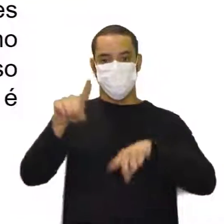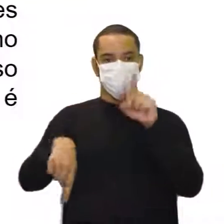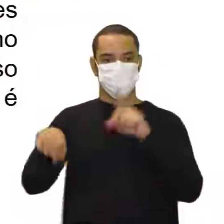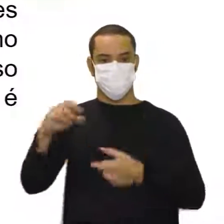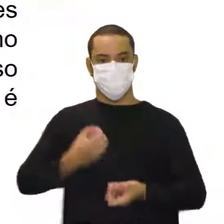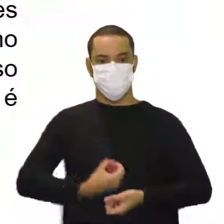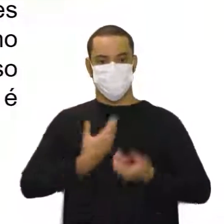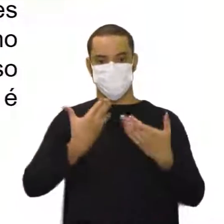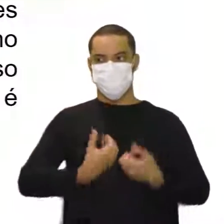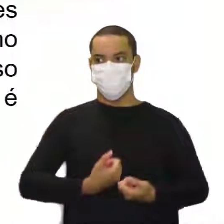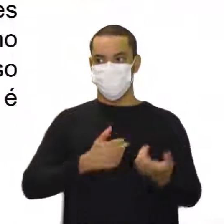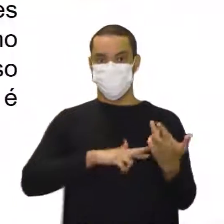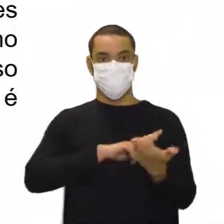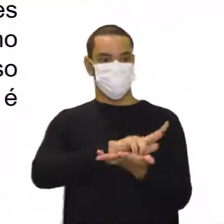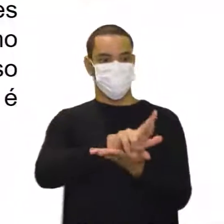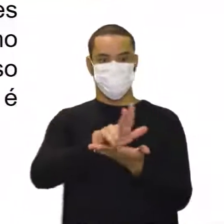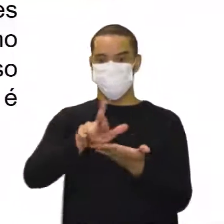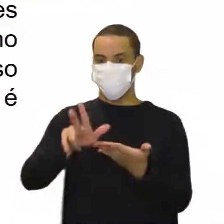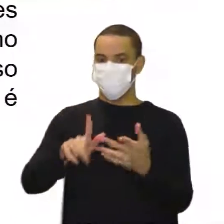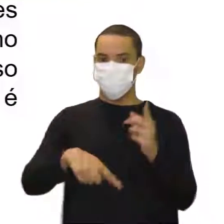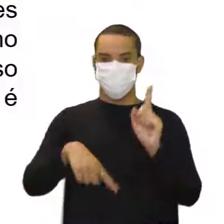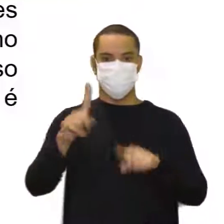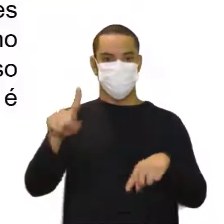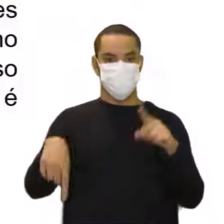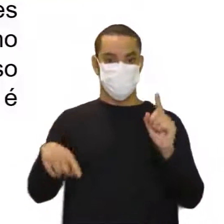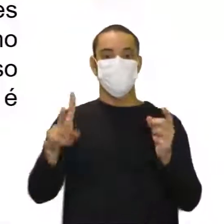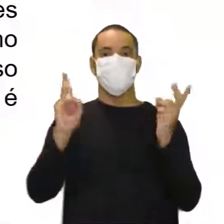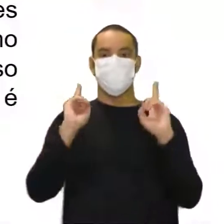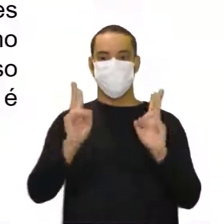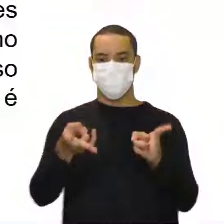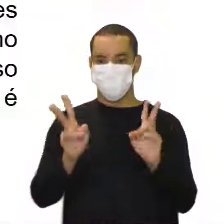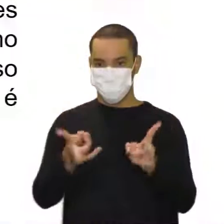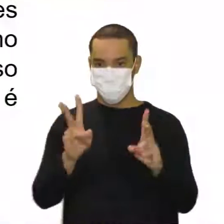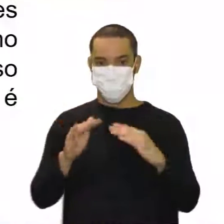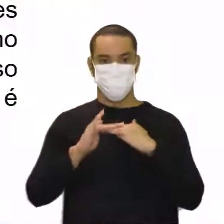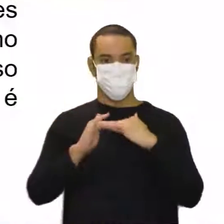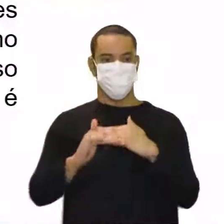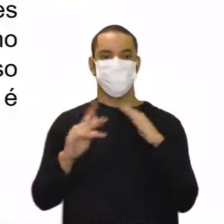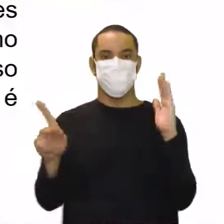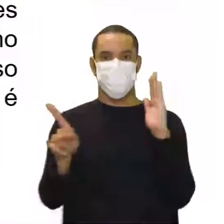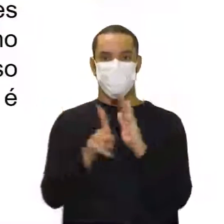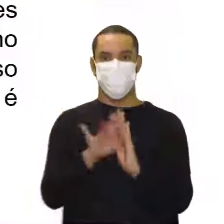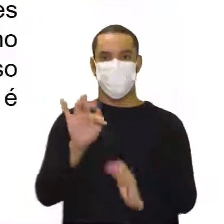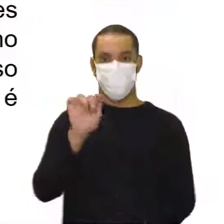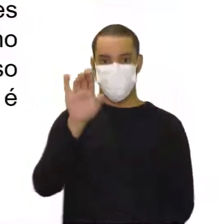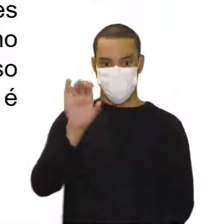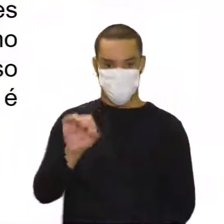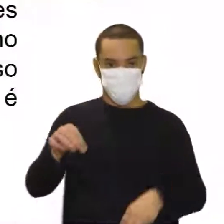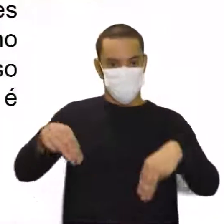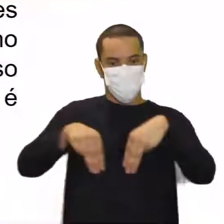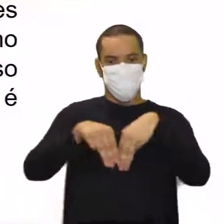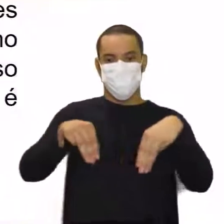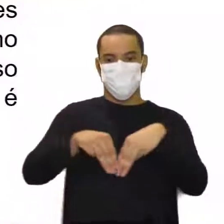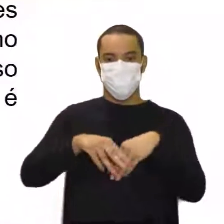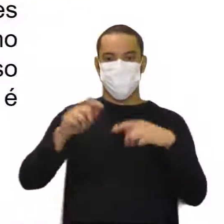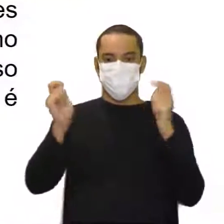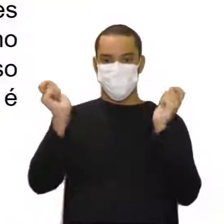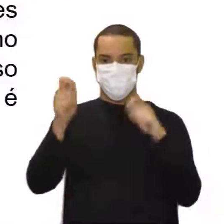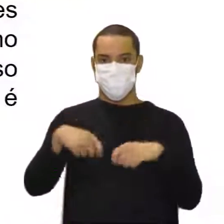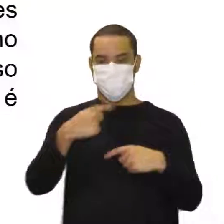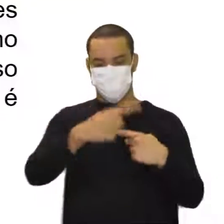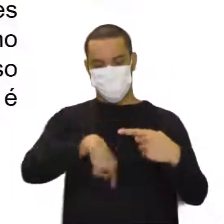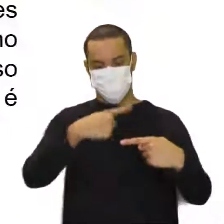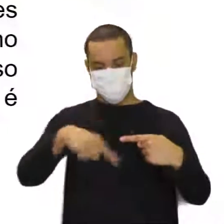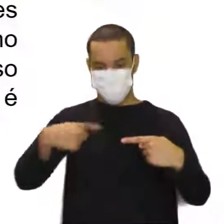produzem variações com o mesmo padrão no fluxo magnético que atravessa a